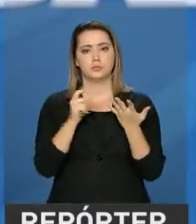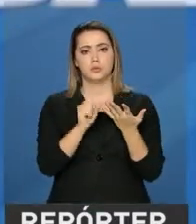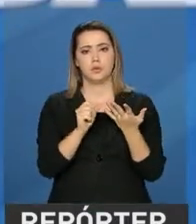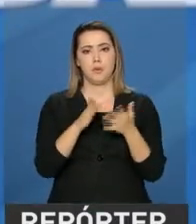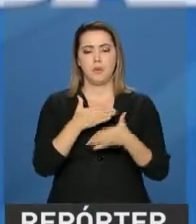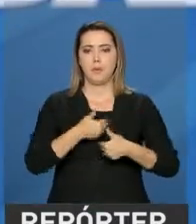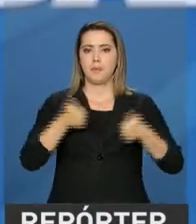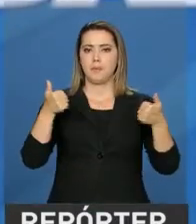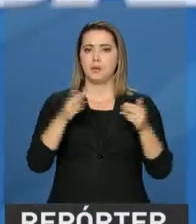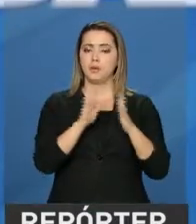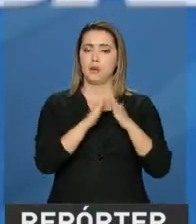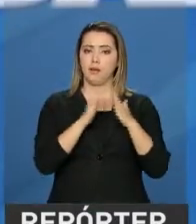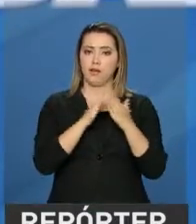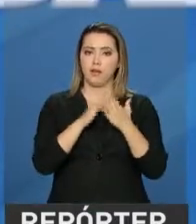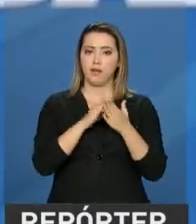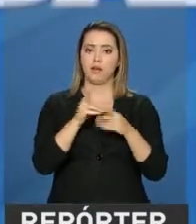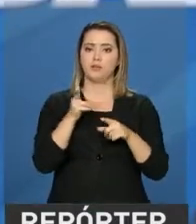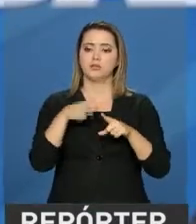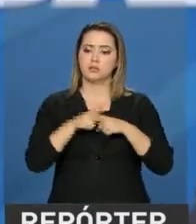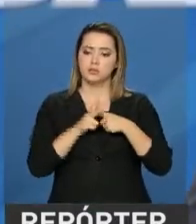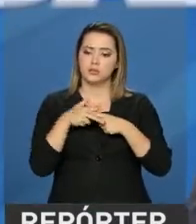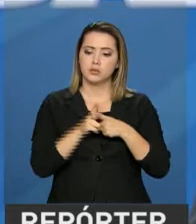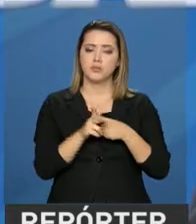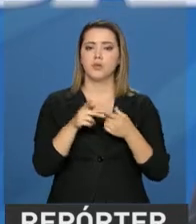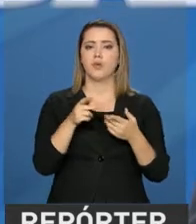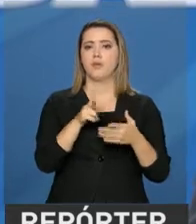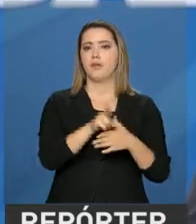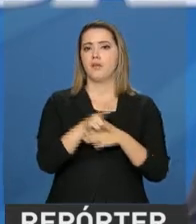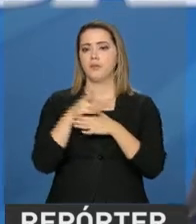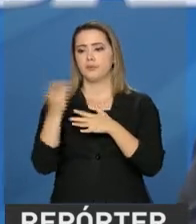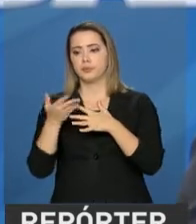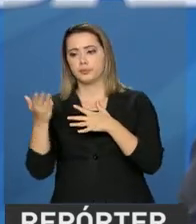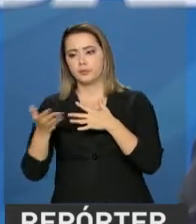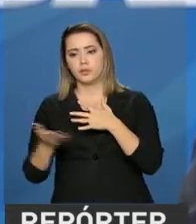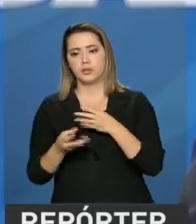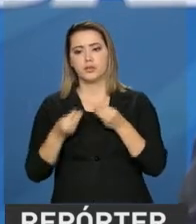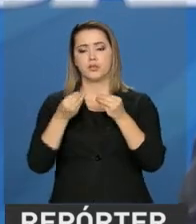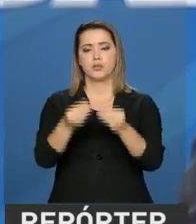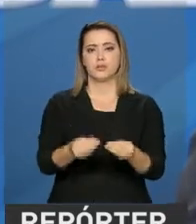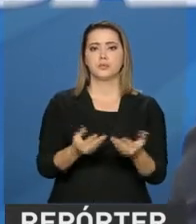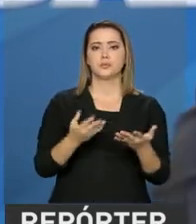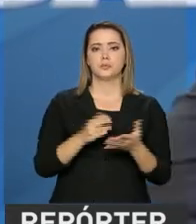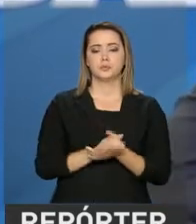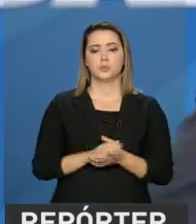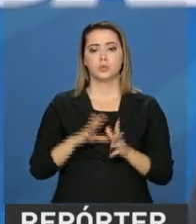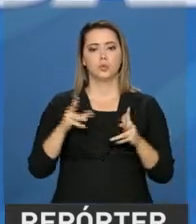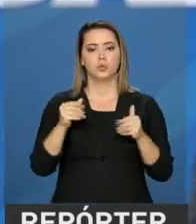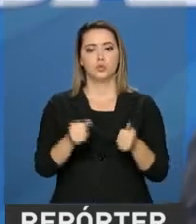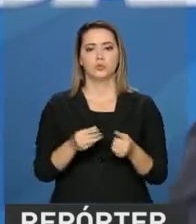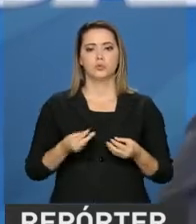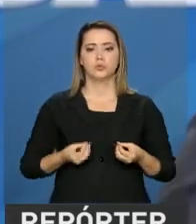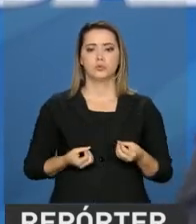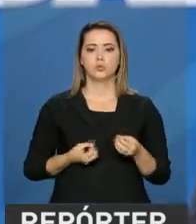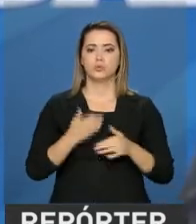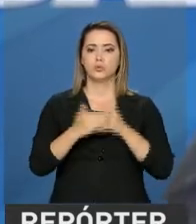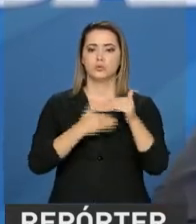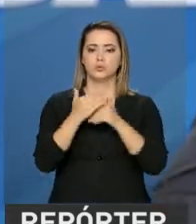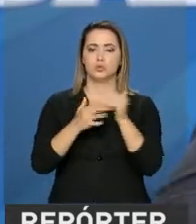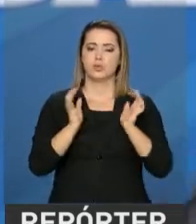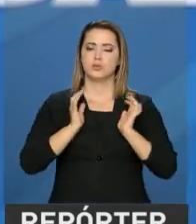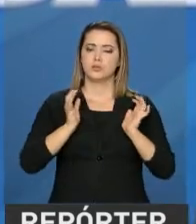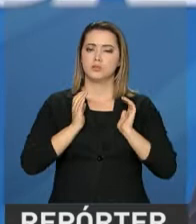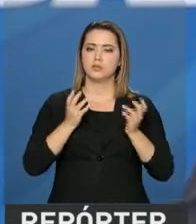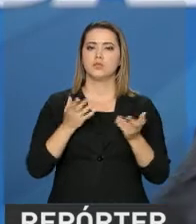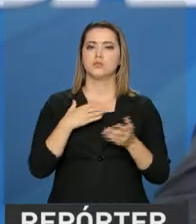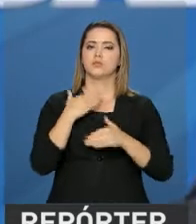as suas casas reformar financiar tomar crédito dá como garantia tudo isso gera riqueza